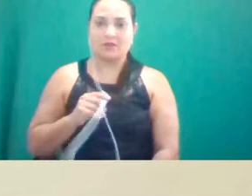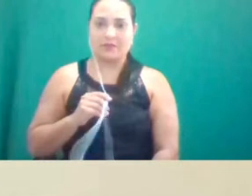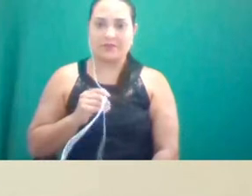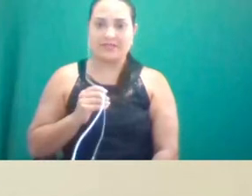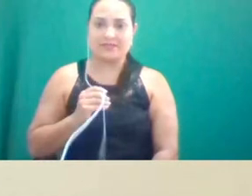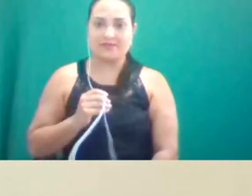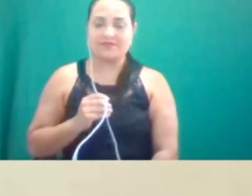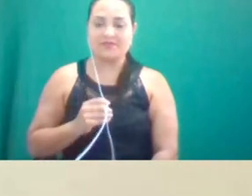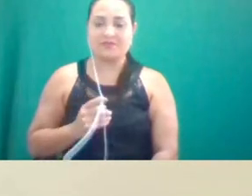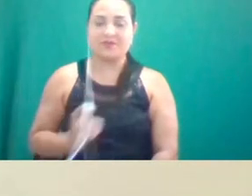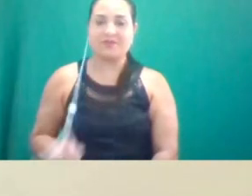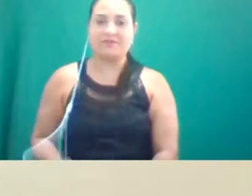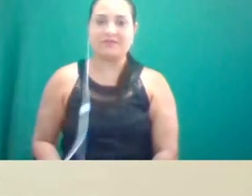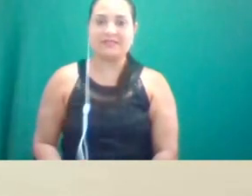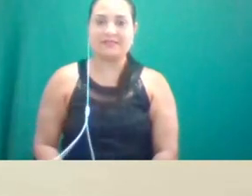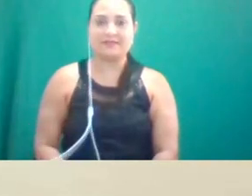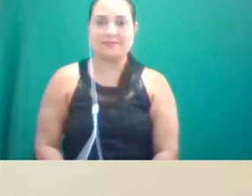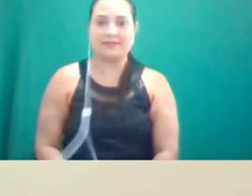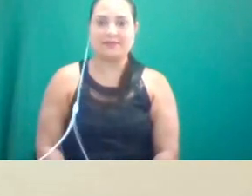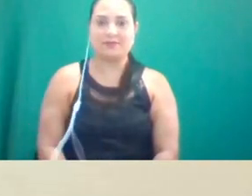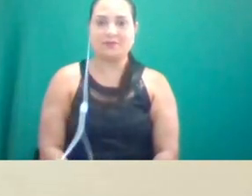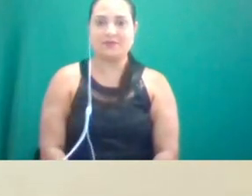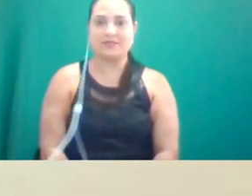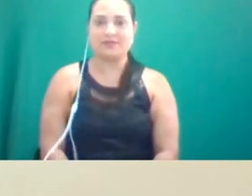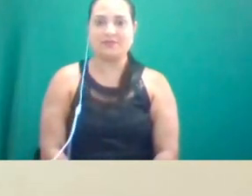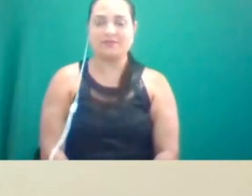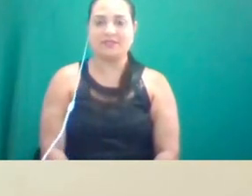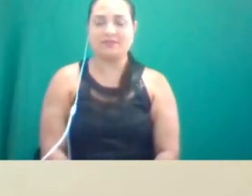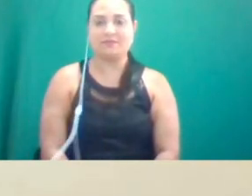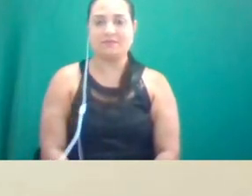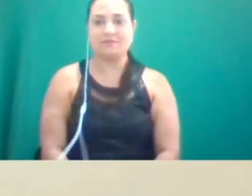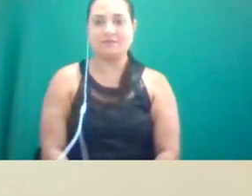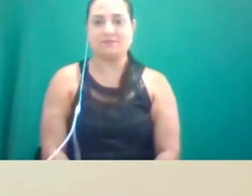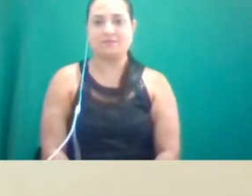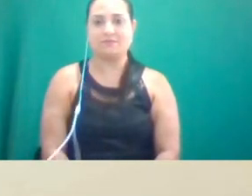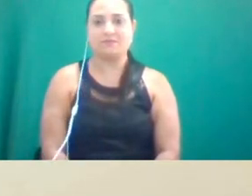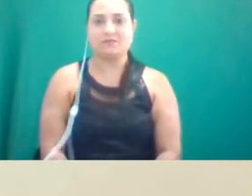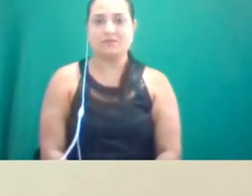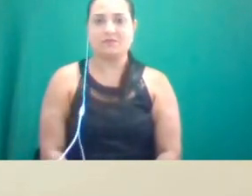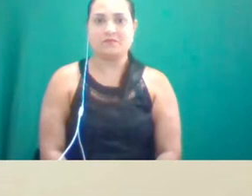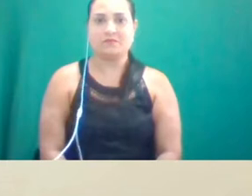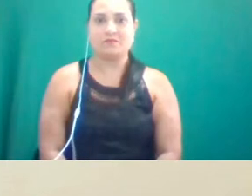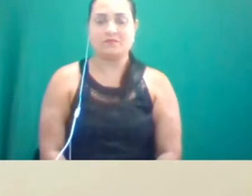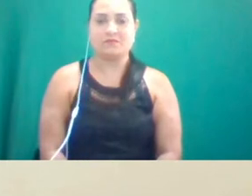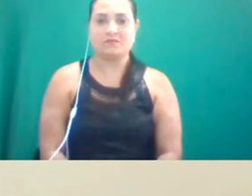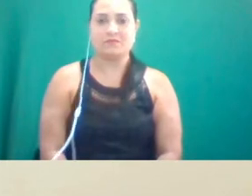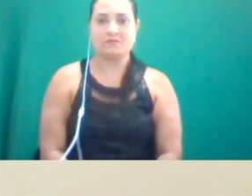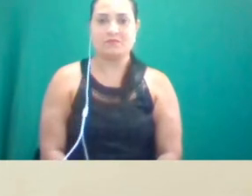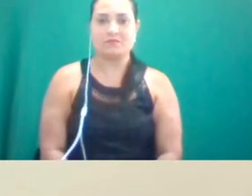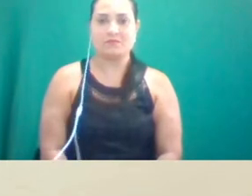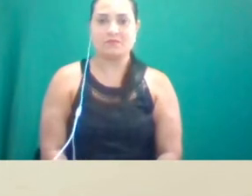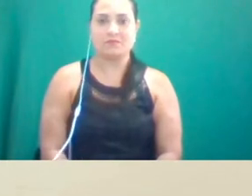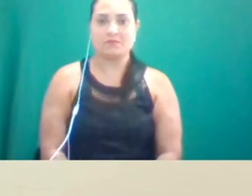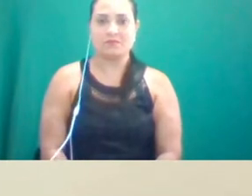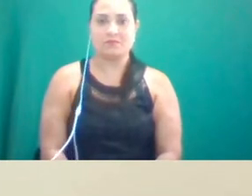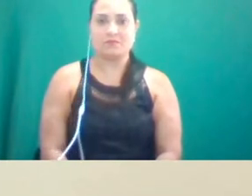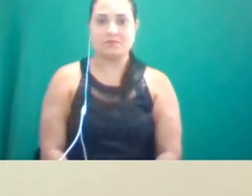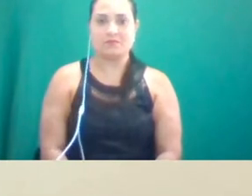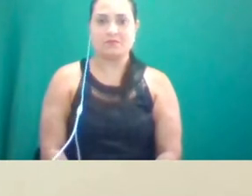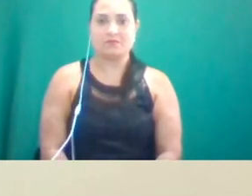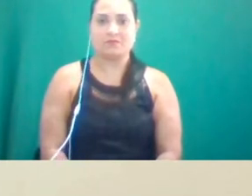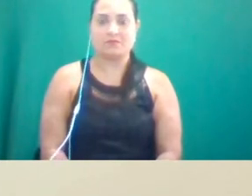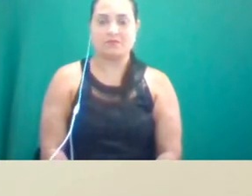mensagem, eu gostaria de homenagear uma pessoa que infelizmente nos deixou